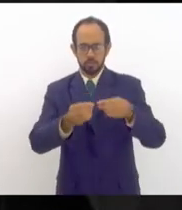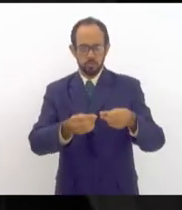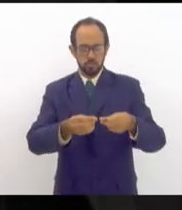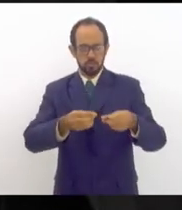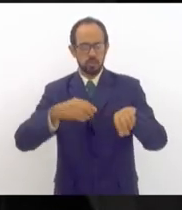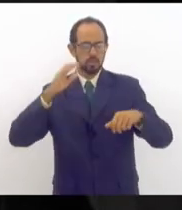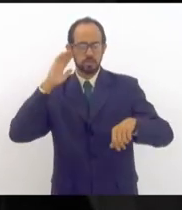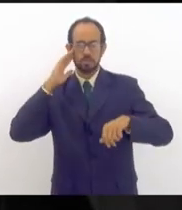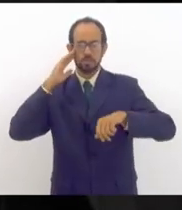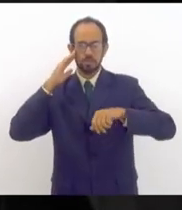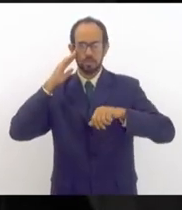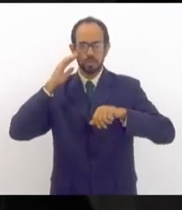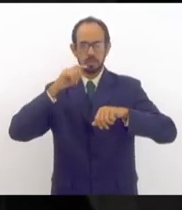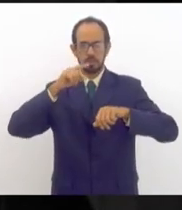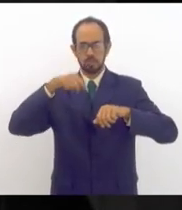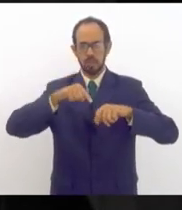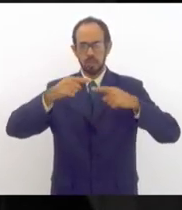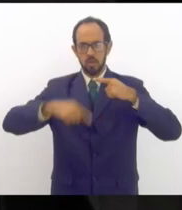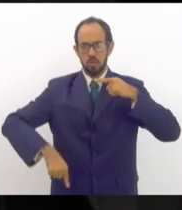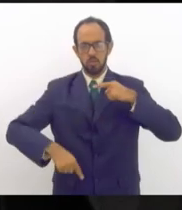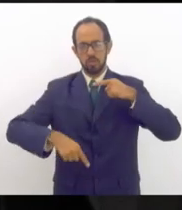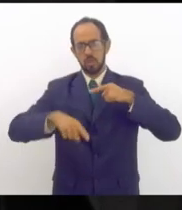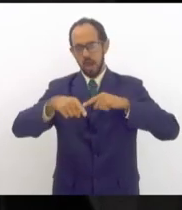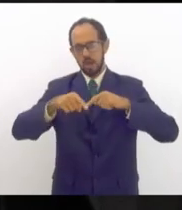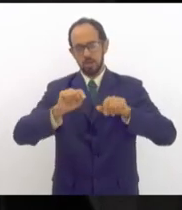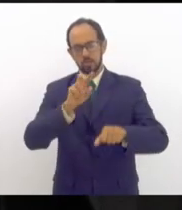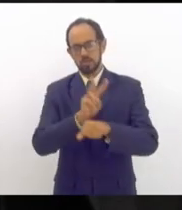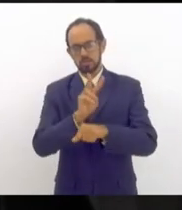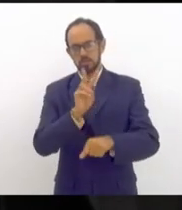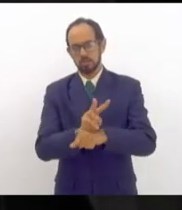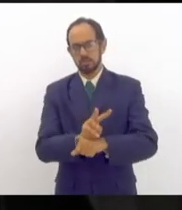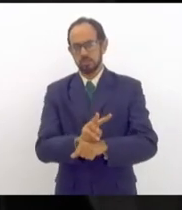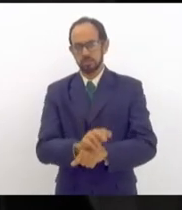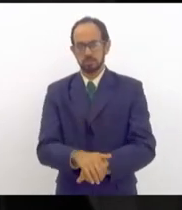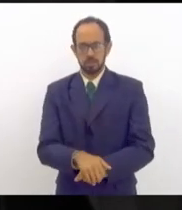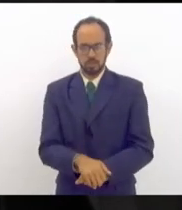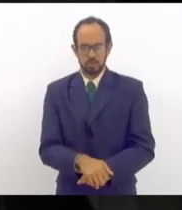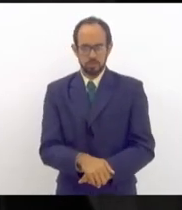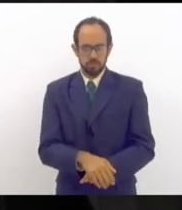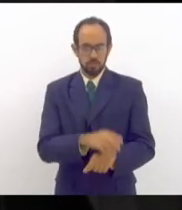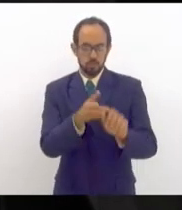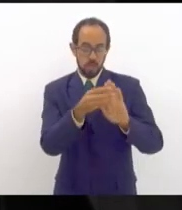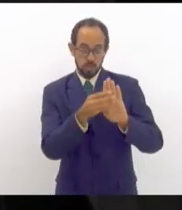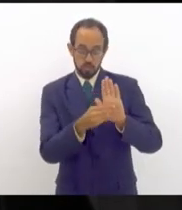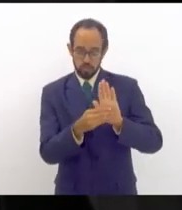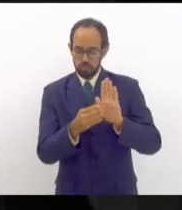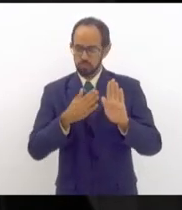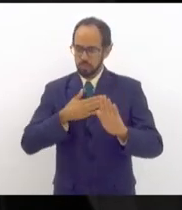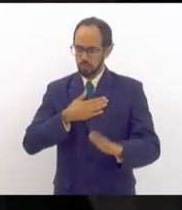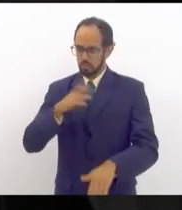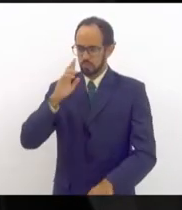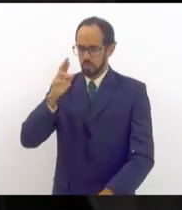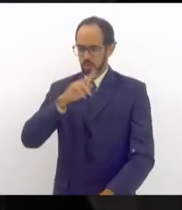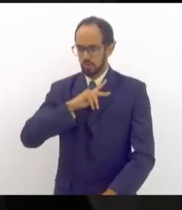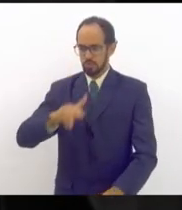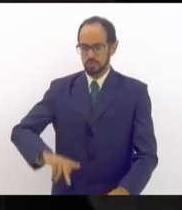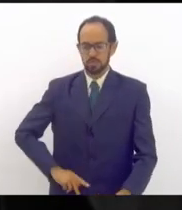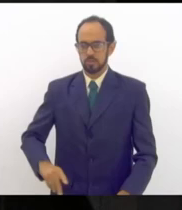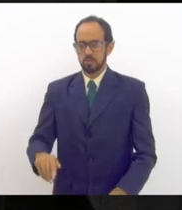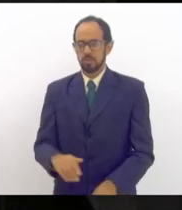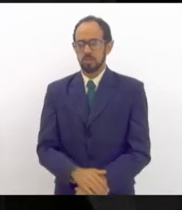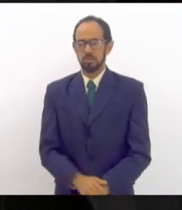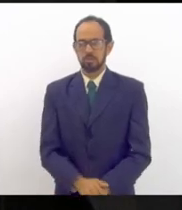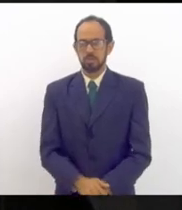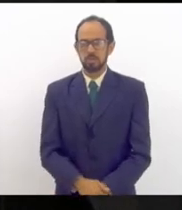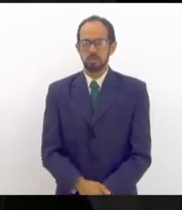entendiam ser contrário o que eles defendiam fica aí o registro Presidente outra fala